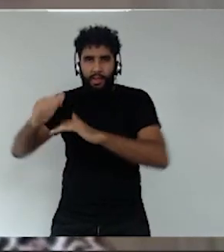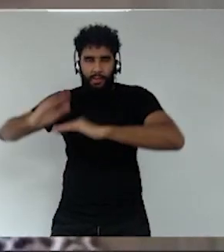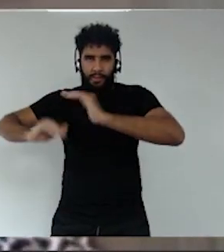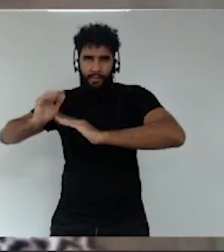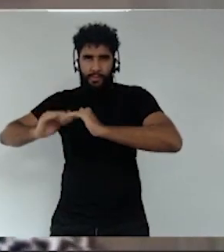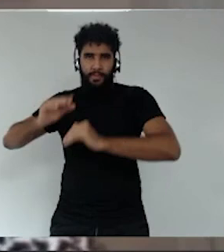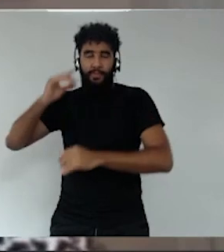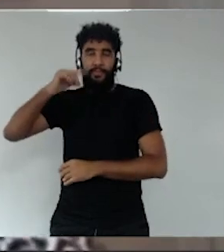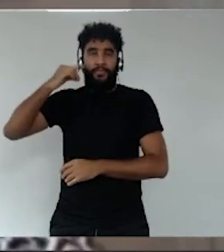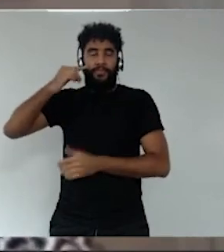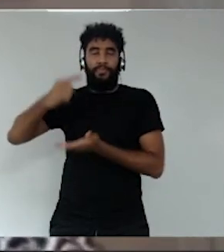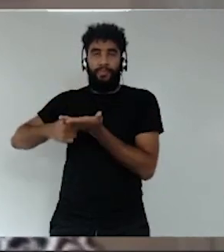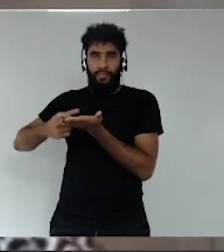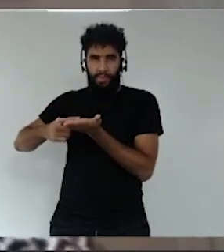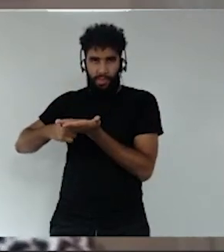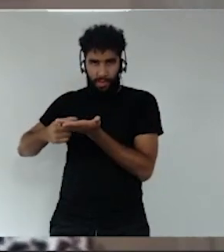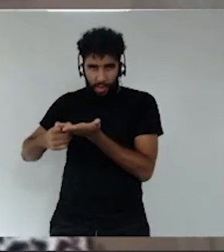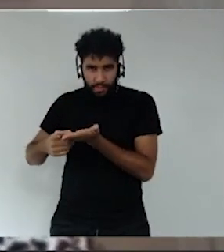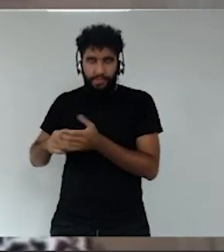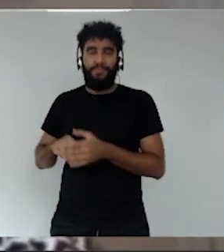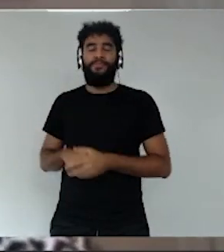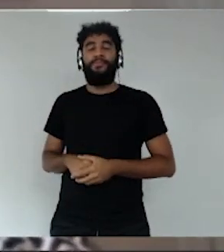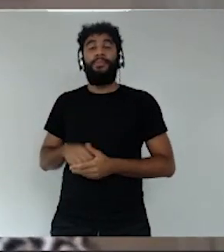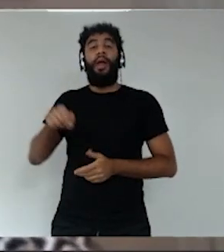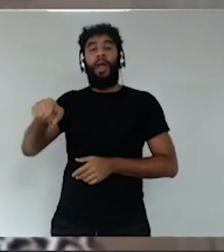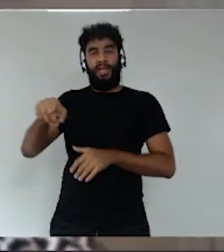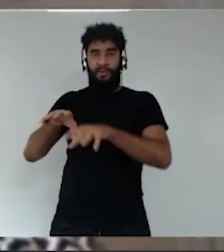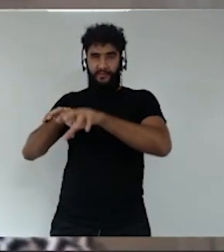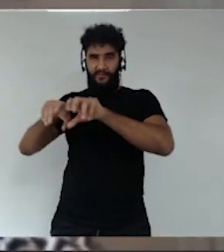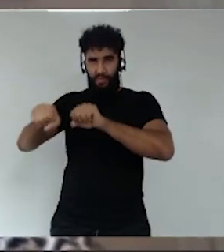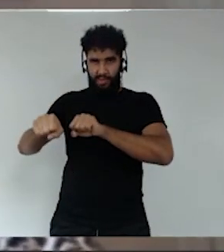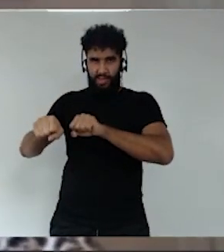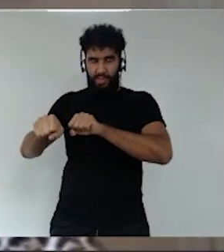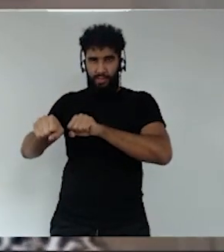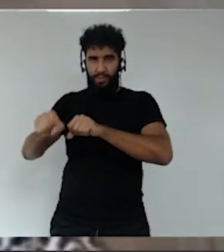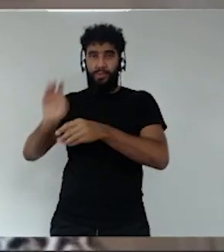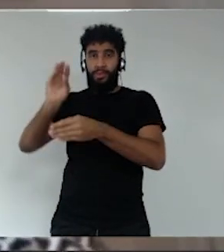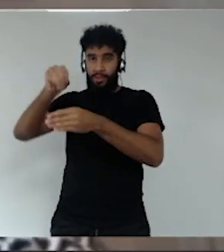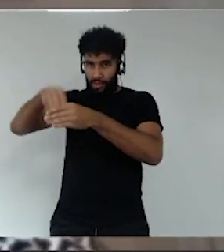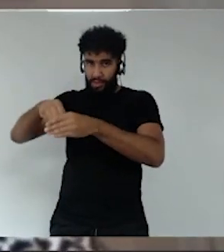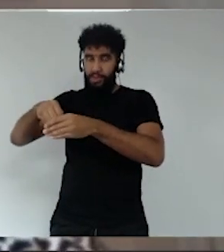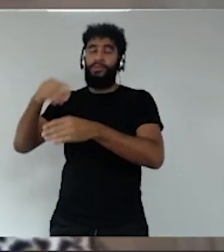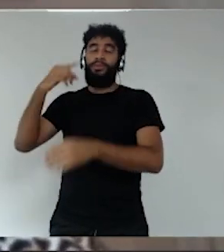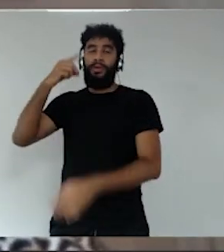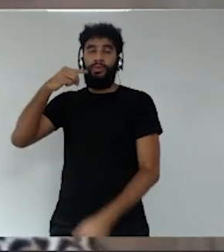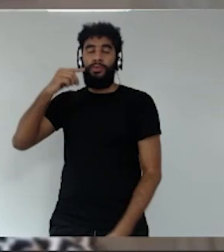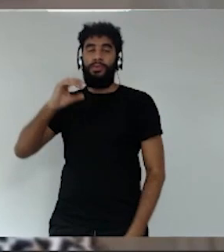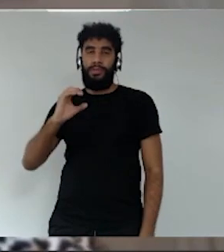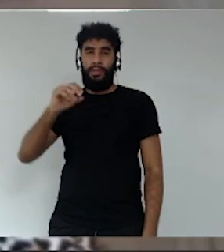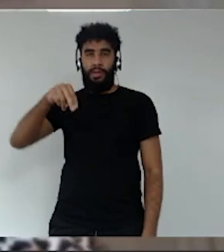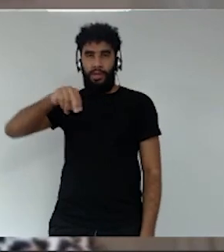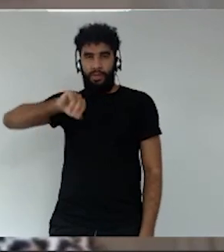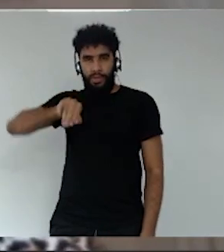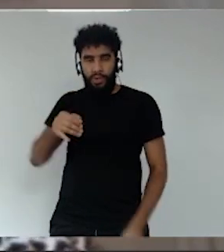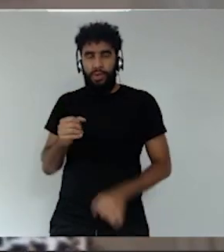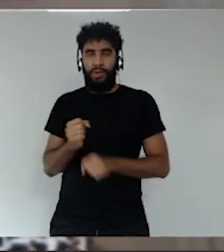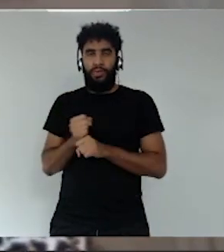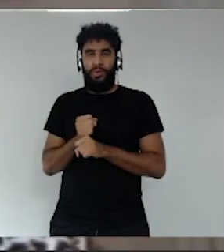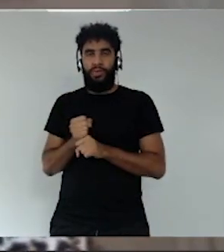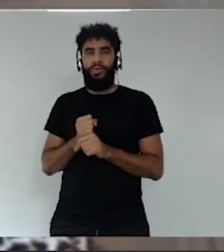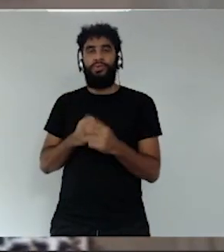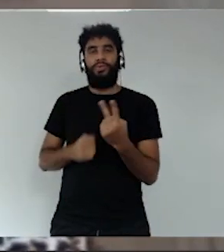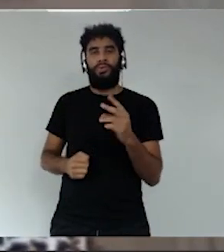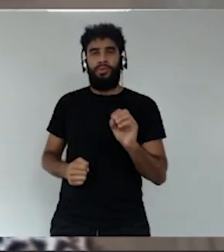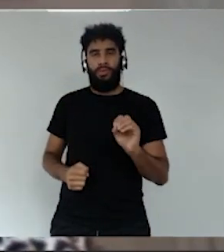nessa formação, trazendo aqui para a advocacia também, o próprio CNJ, desde 2018, desenvolveu